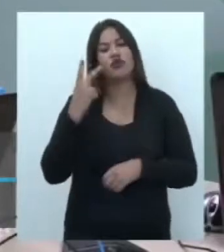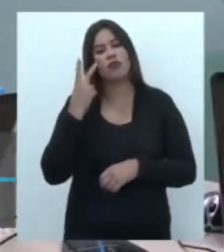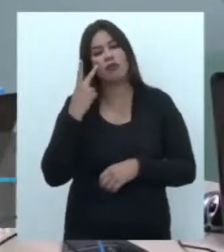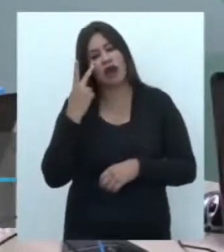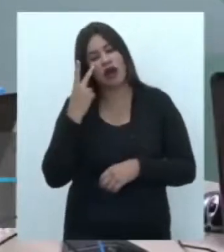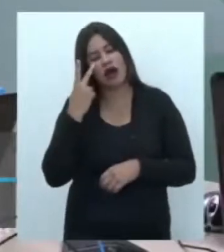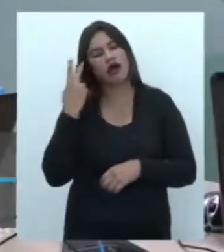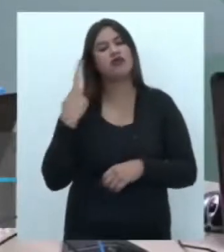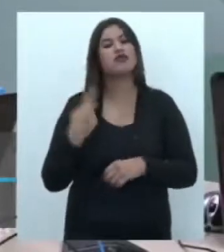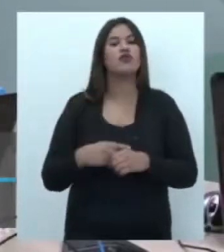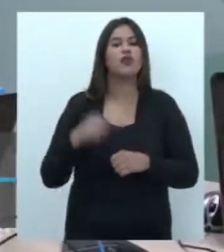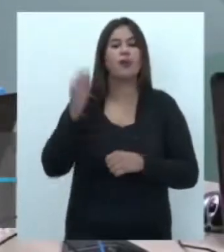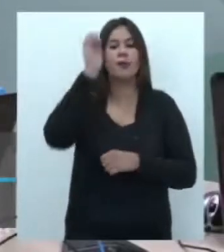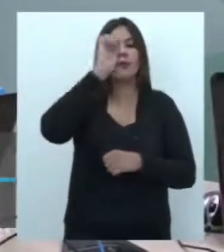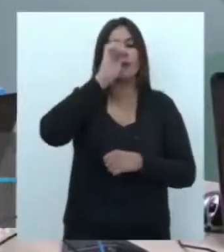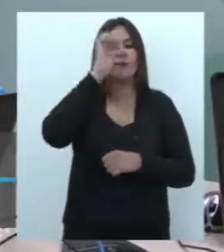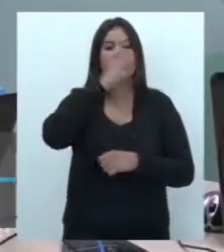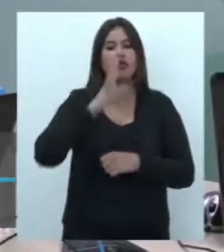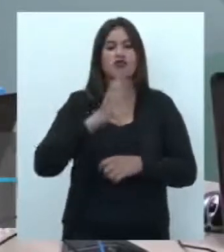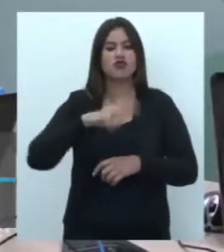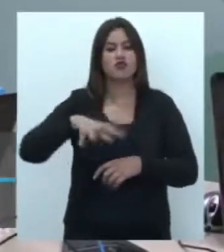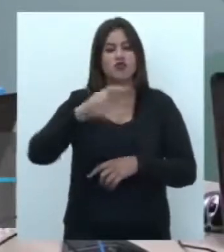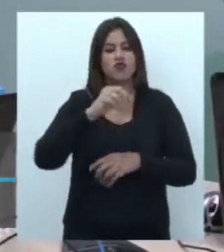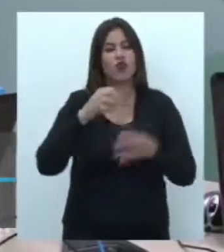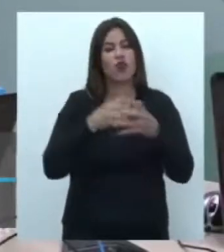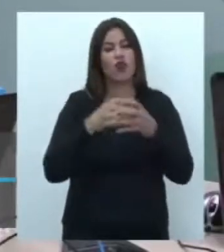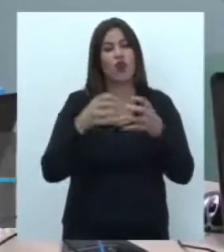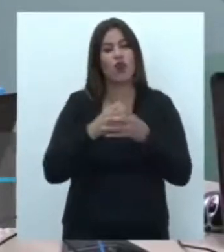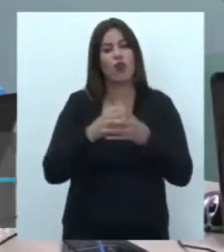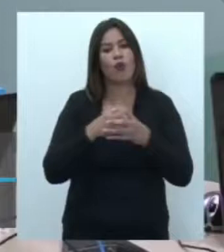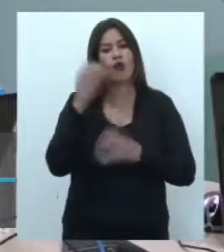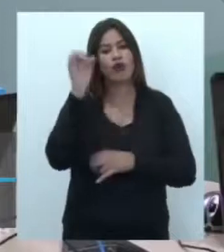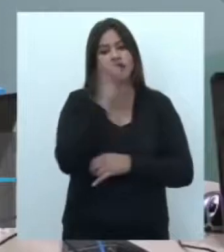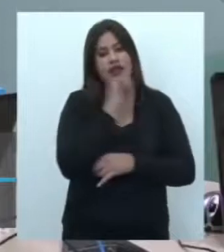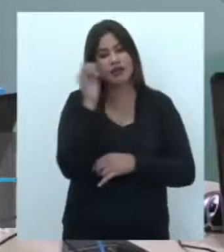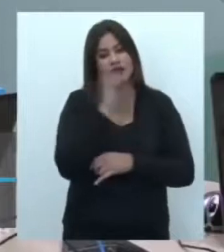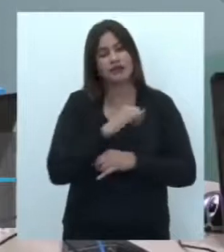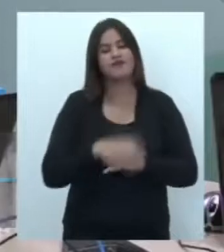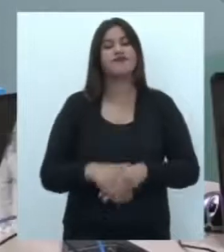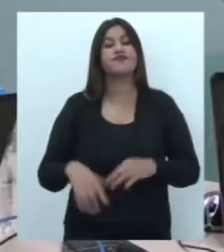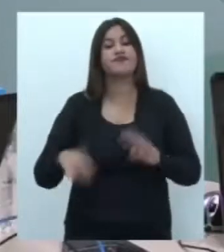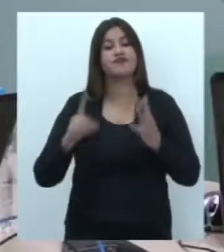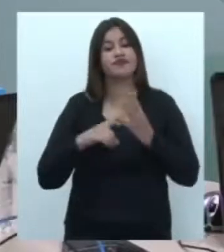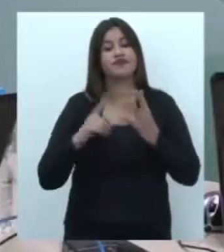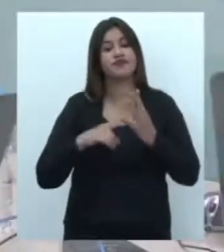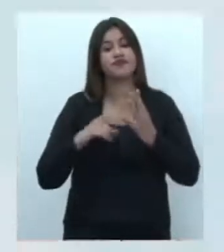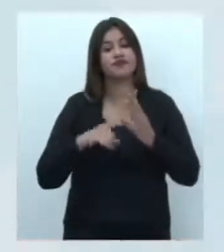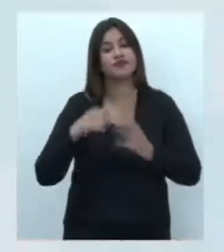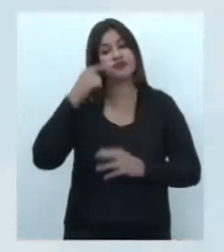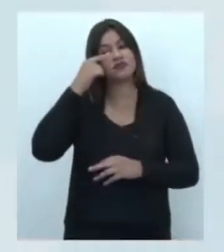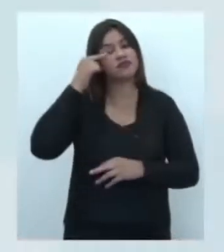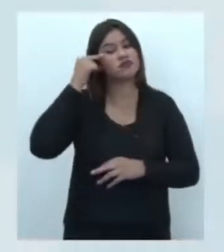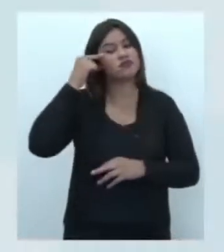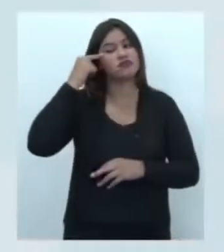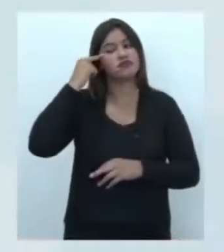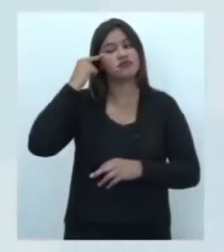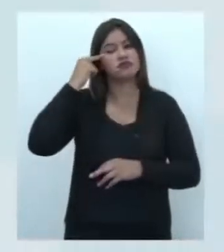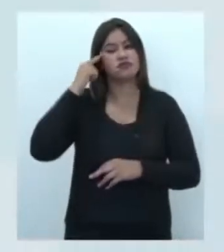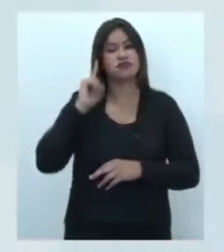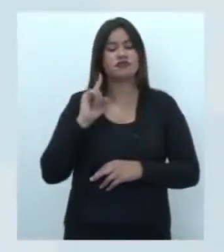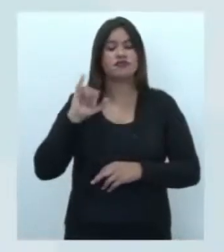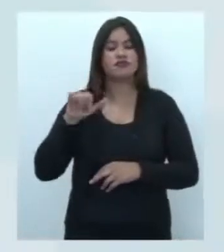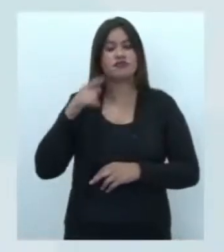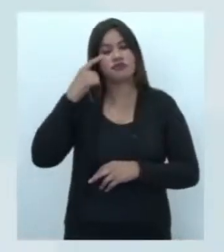todo o Brasil, de colônias de italianos. E um outro grupo são os japoneses, uma imagem representativa da